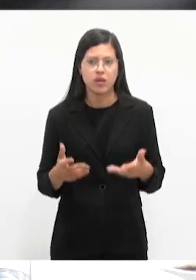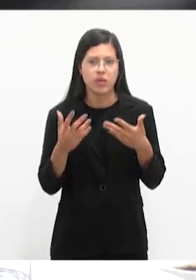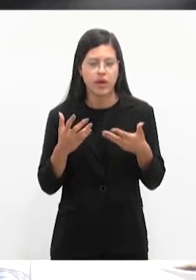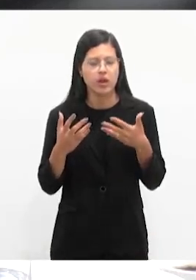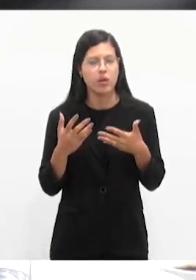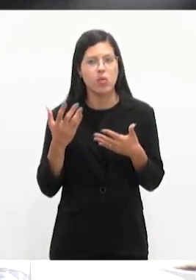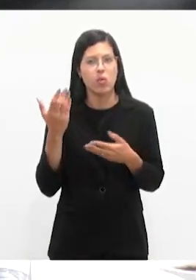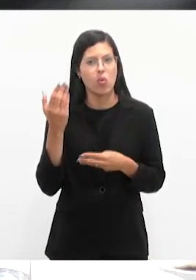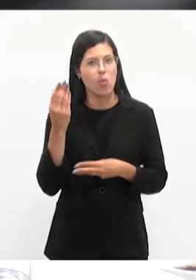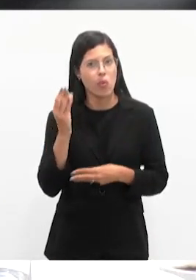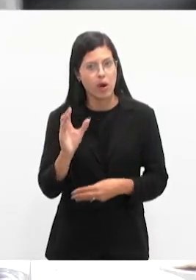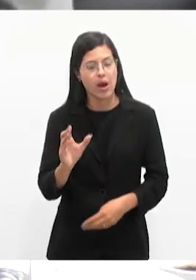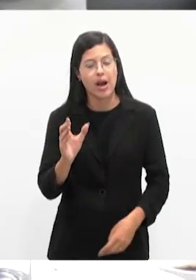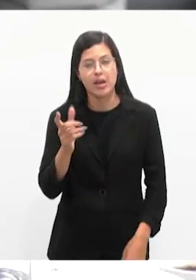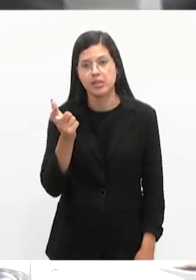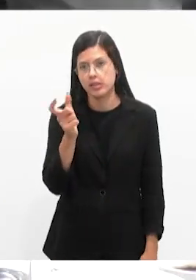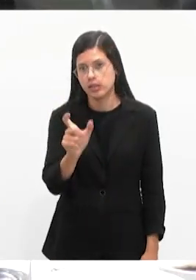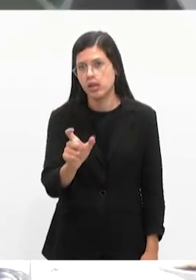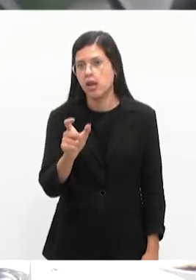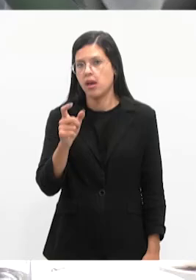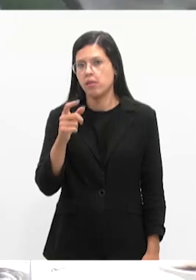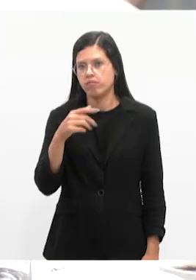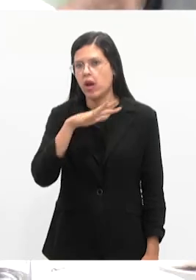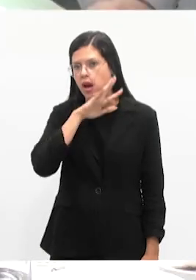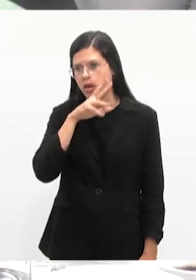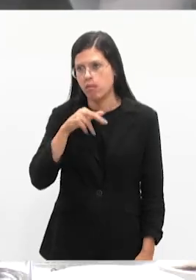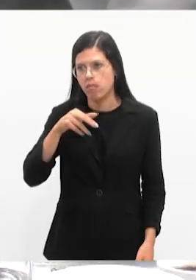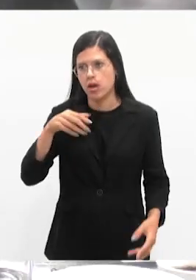contemporizar, em situação de abandono.